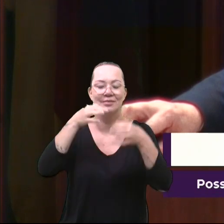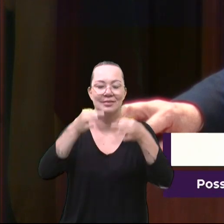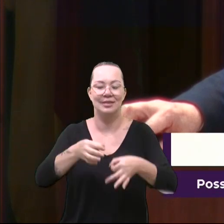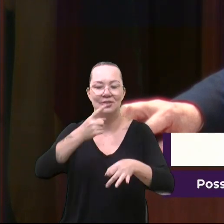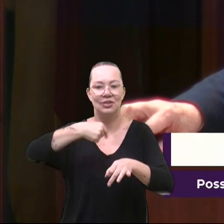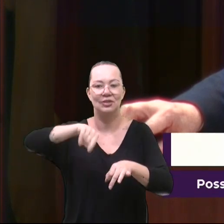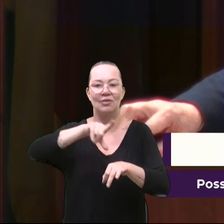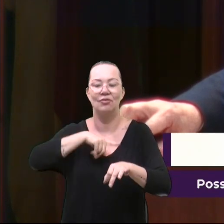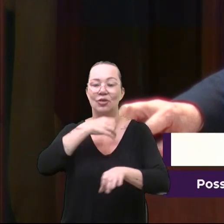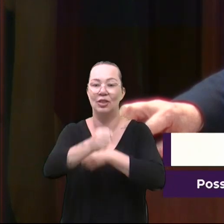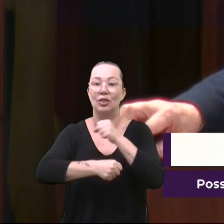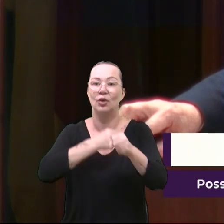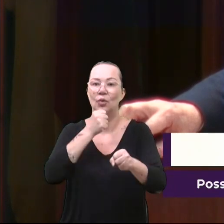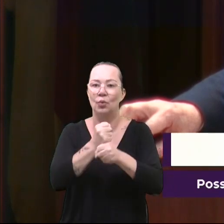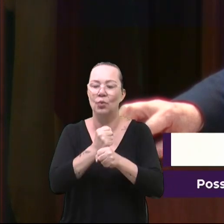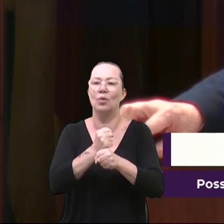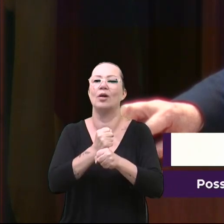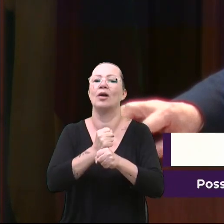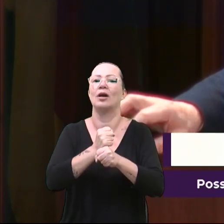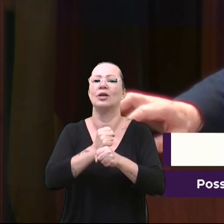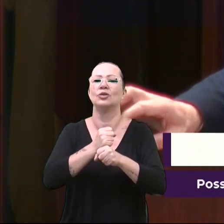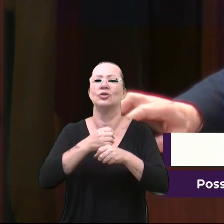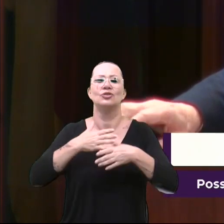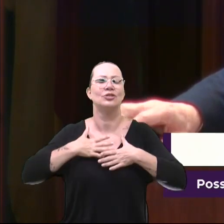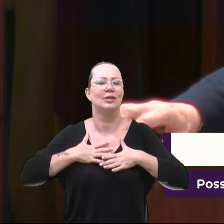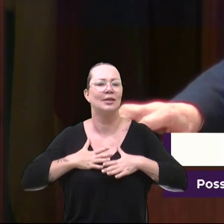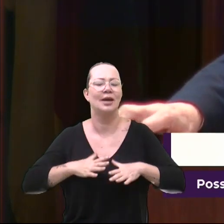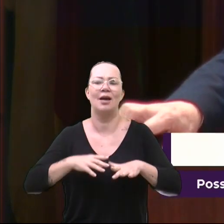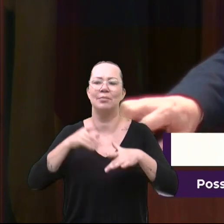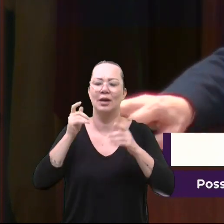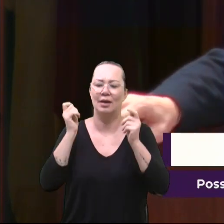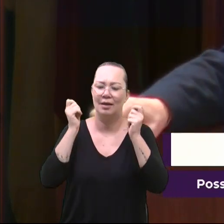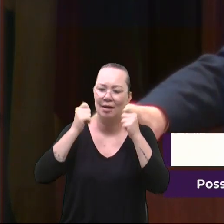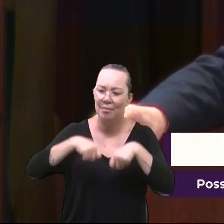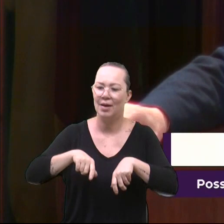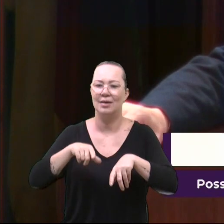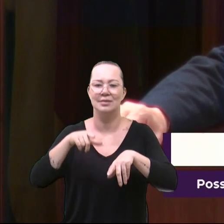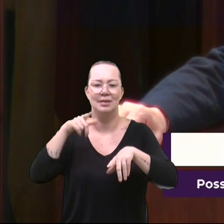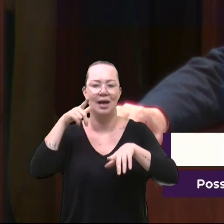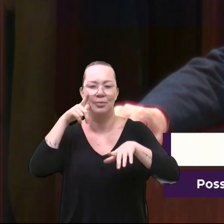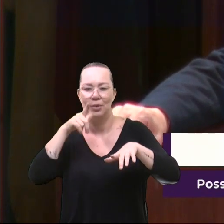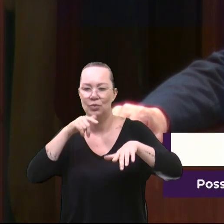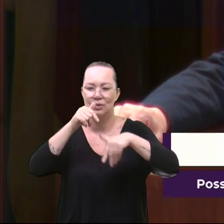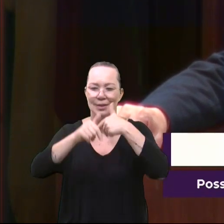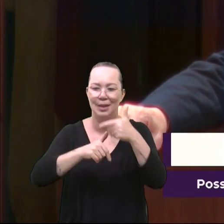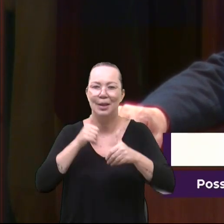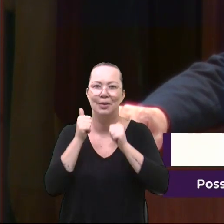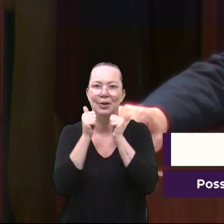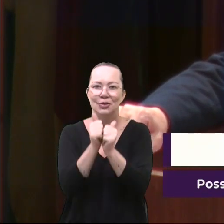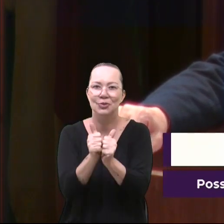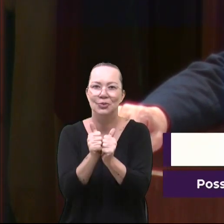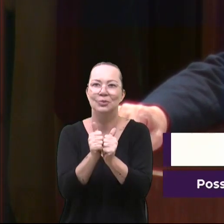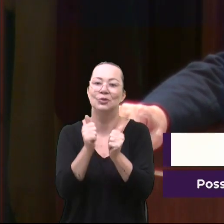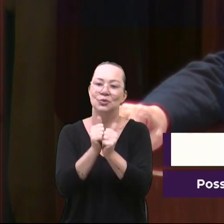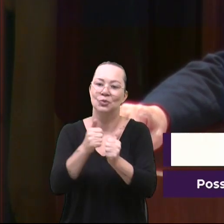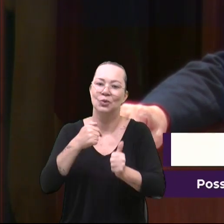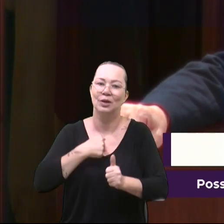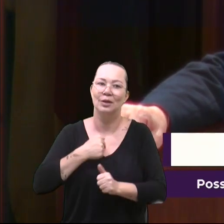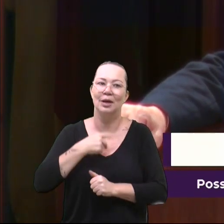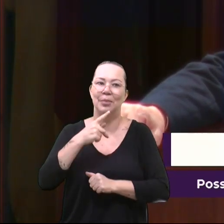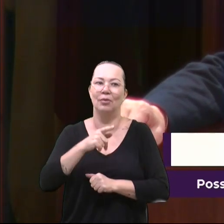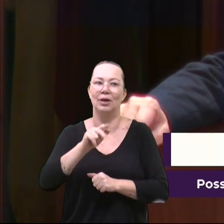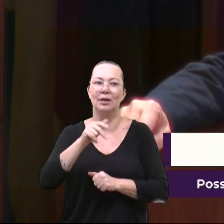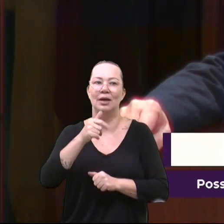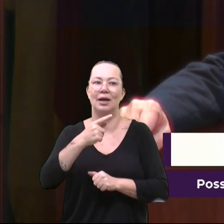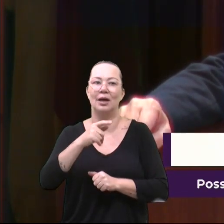muita harmonia, de muito entendimento, de muita capacidade. E juntos, eu e a Paula, que fomos eleitos para